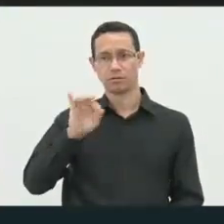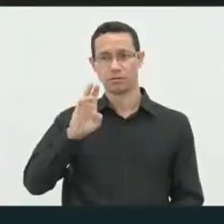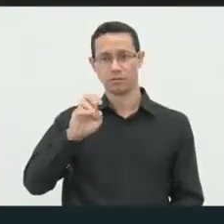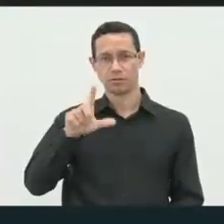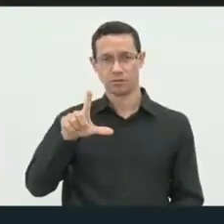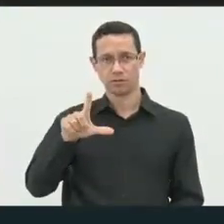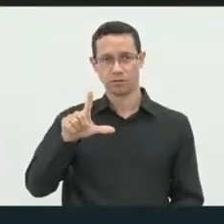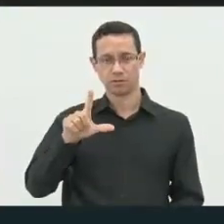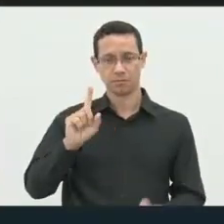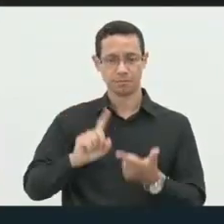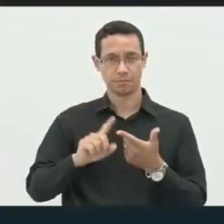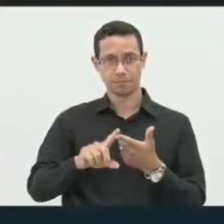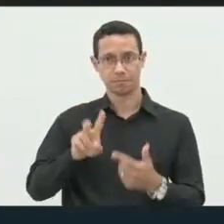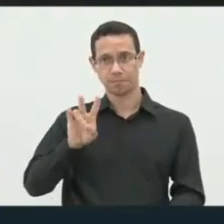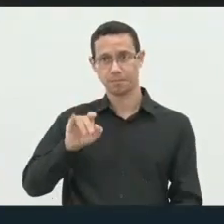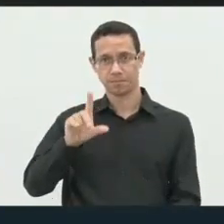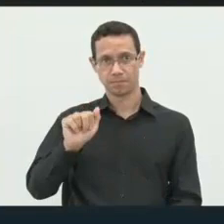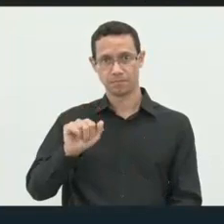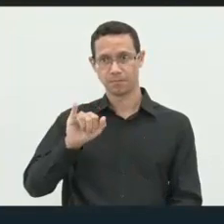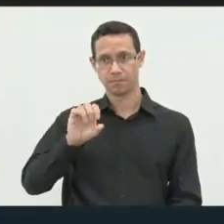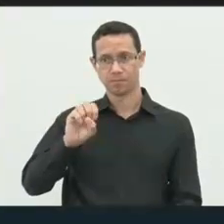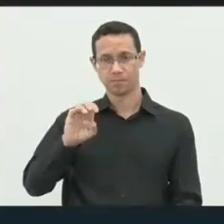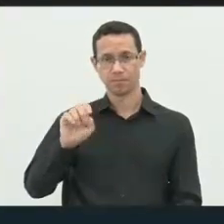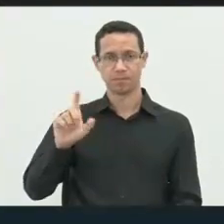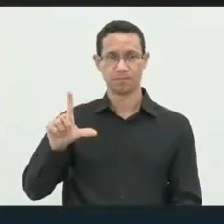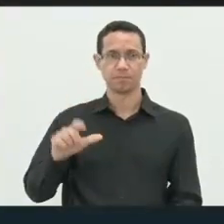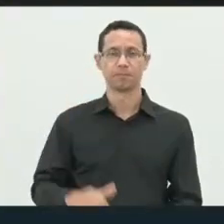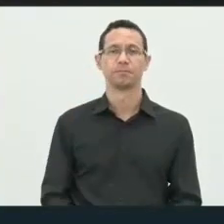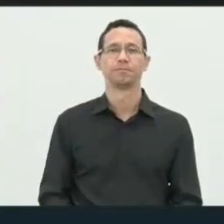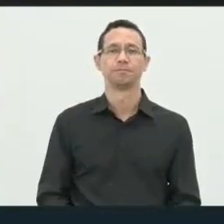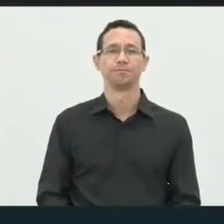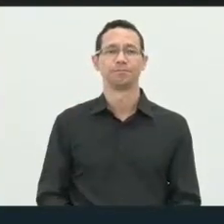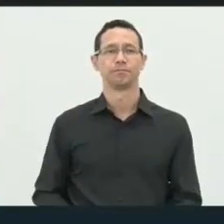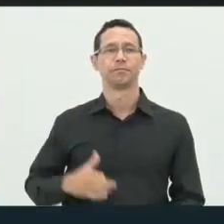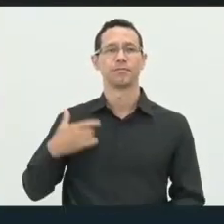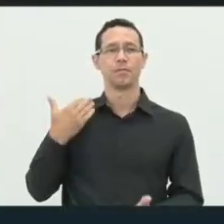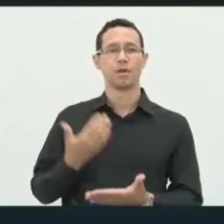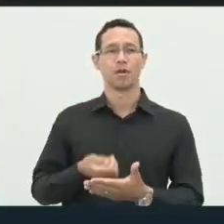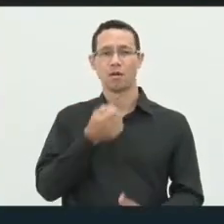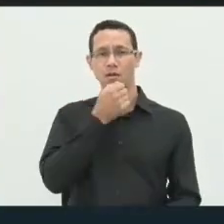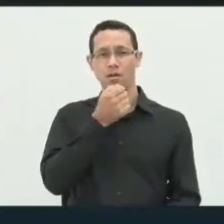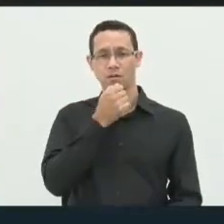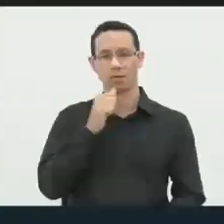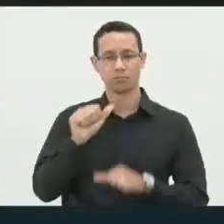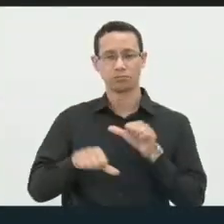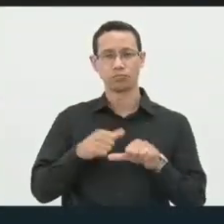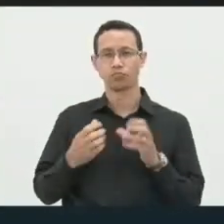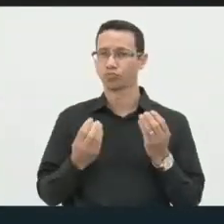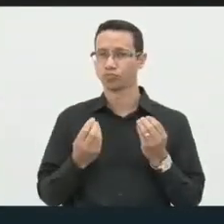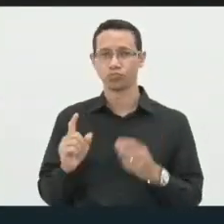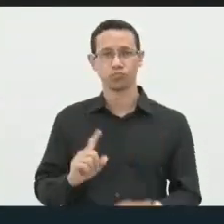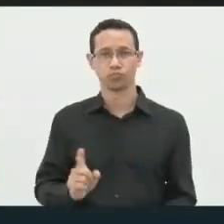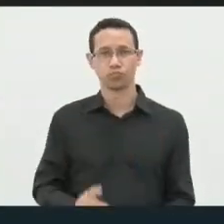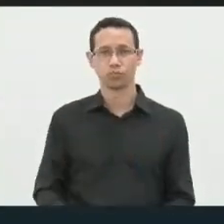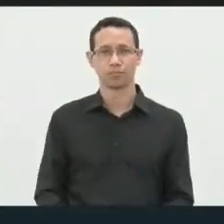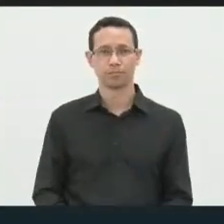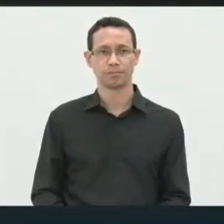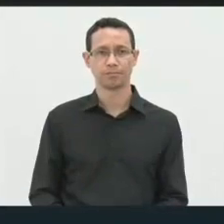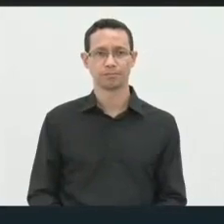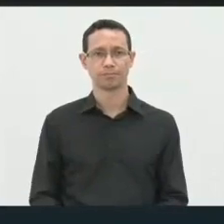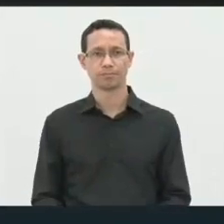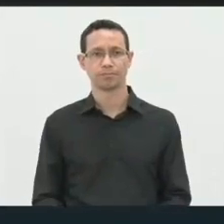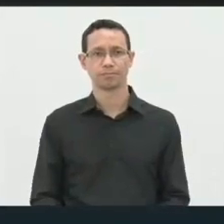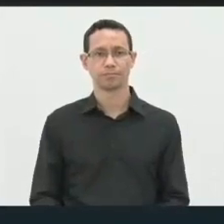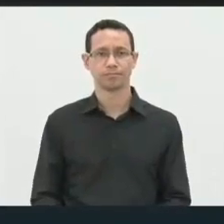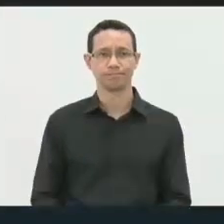para cá não houve mudança relevante tá é outra questão